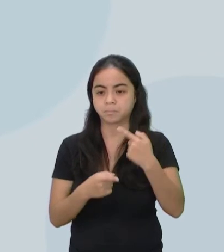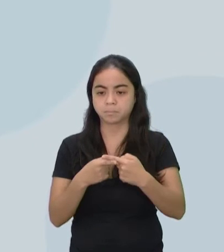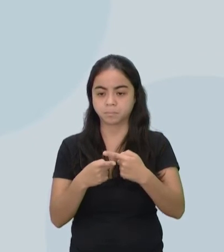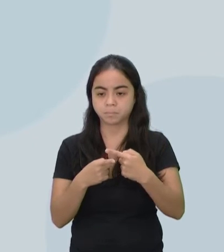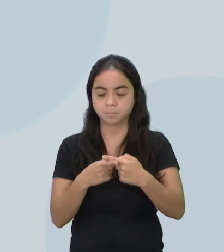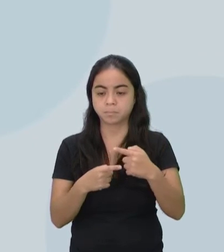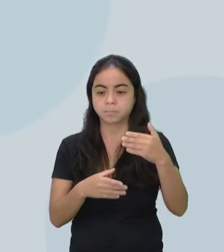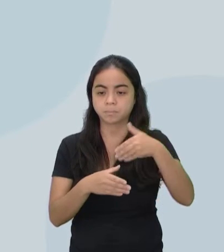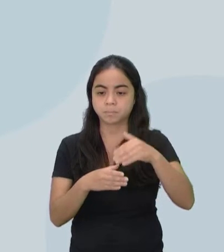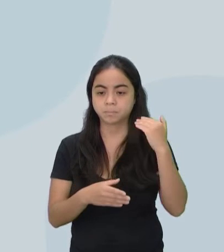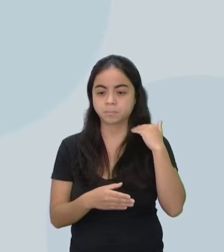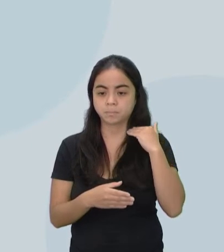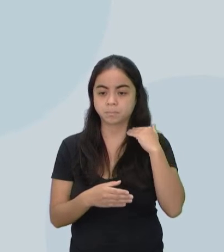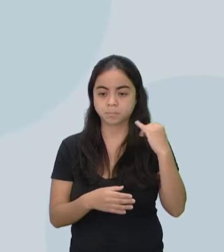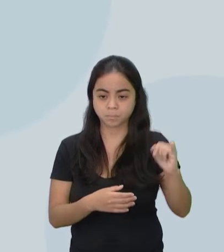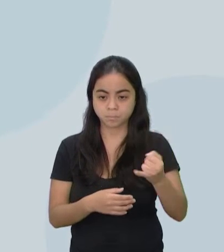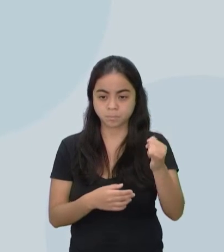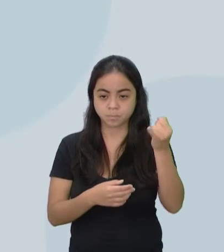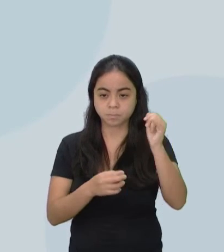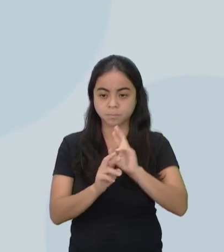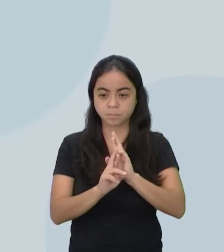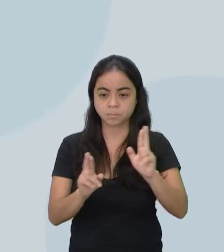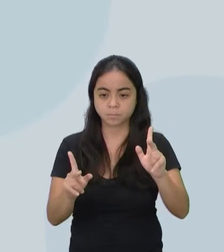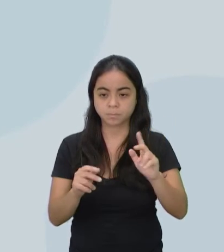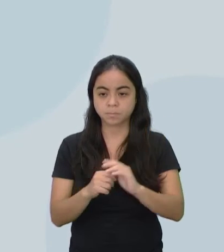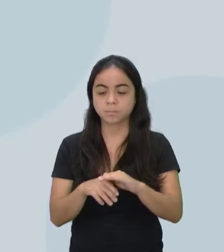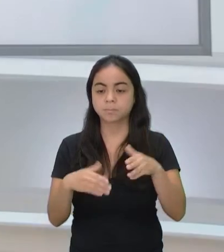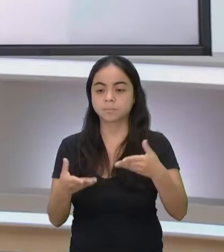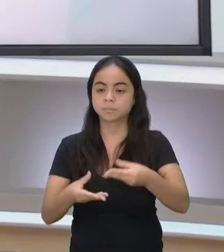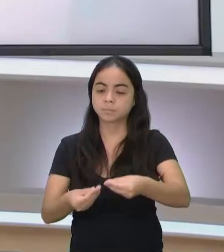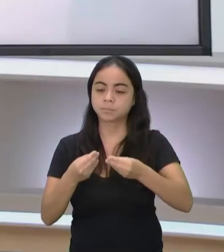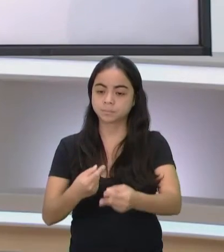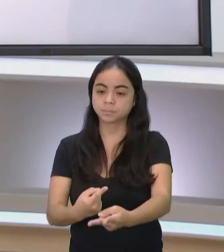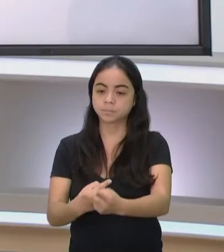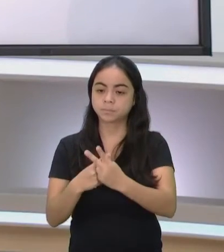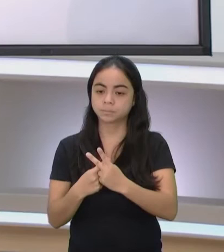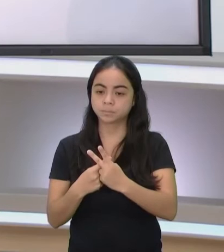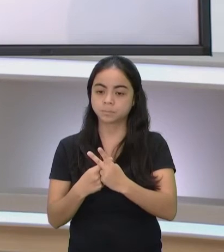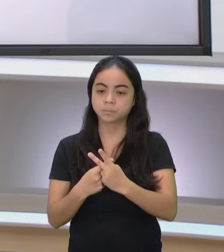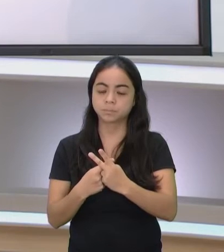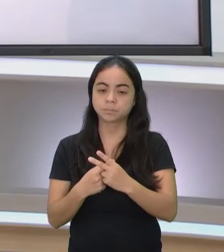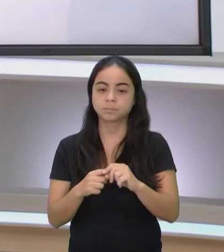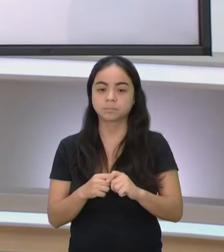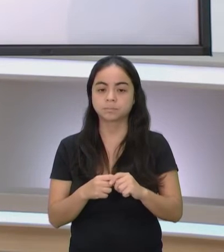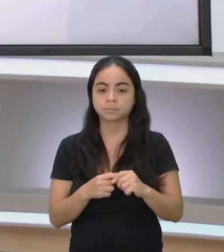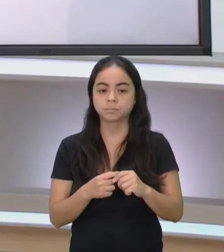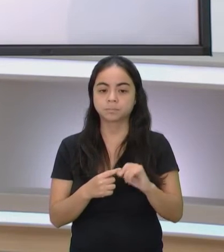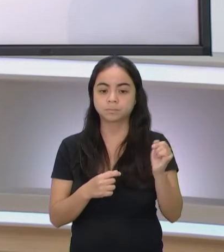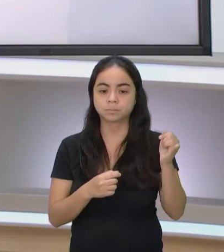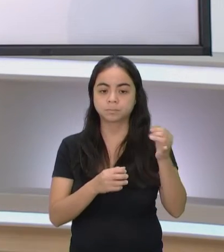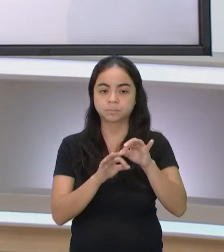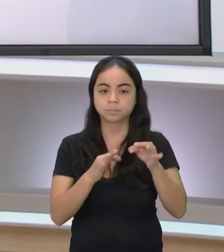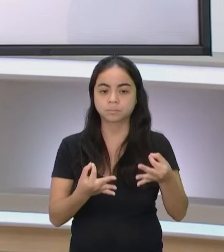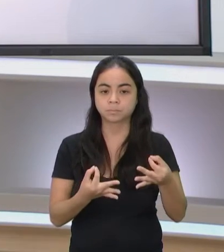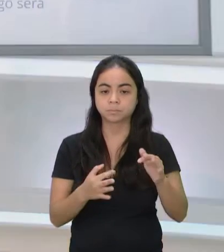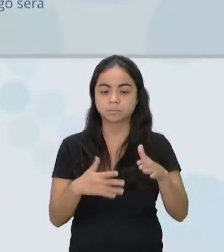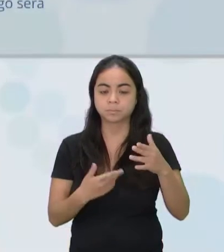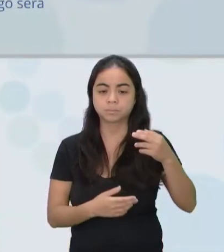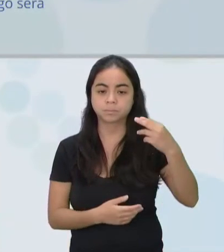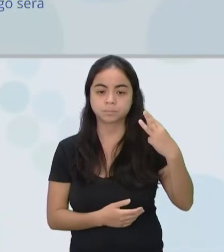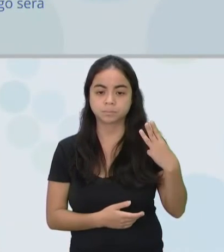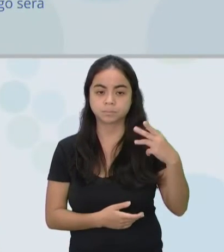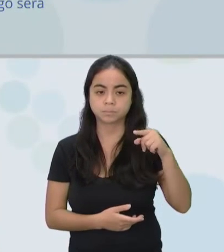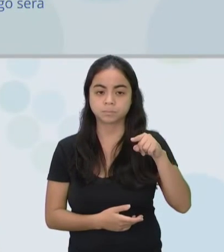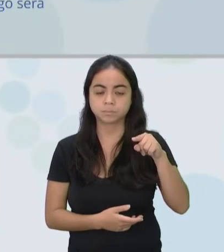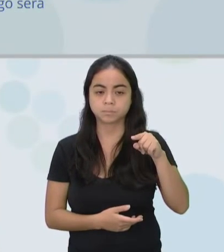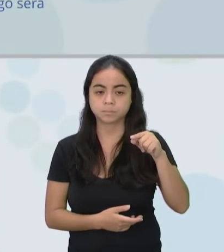banco é outro tipo de juros. Ele vai pegar esse empréstimo a um juro simples e vai pagar